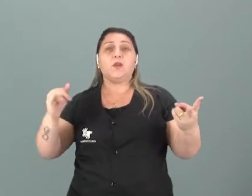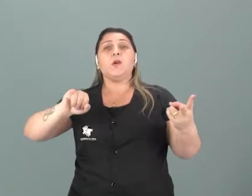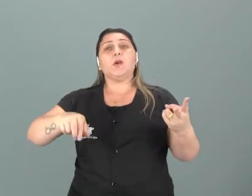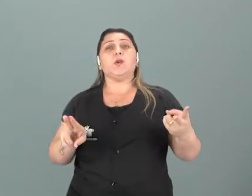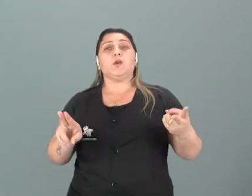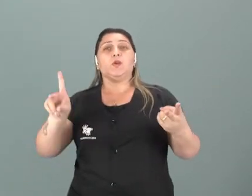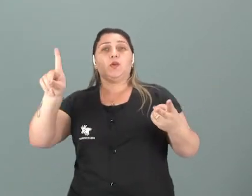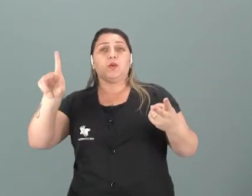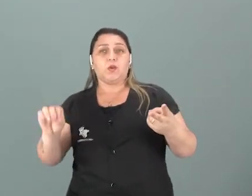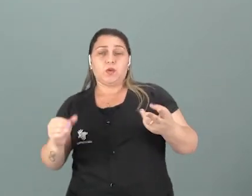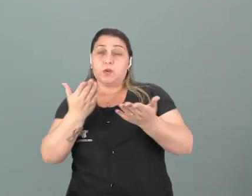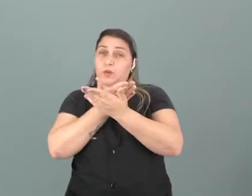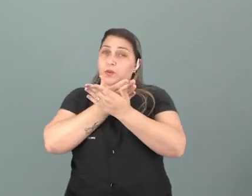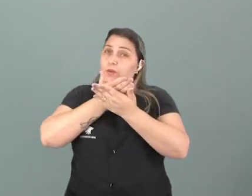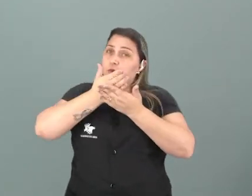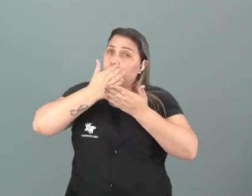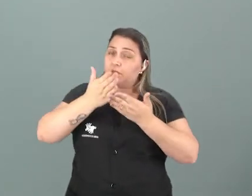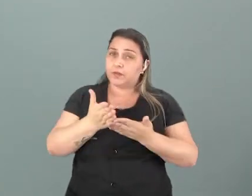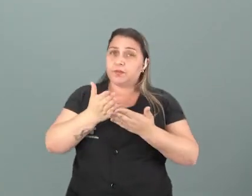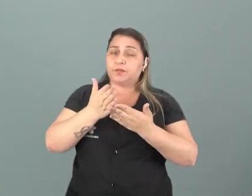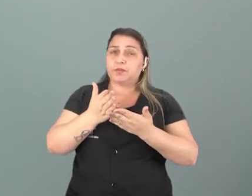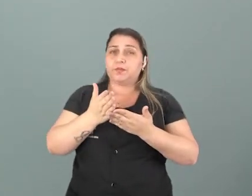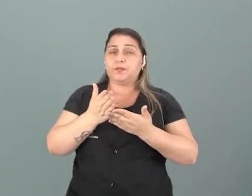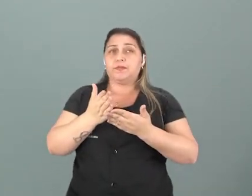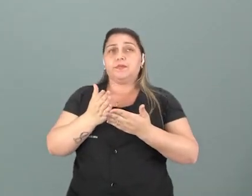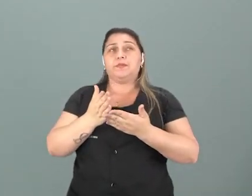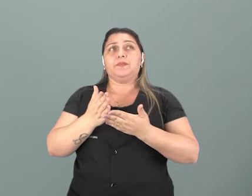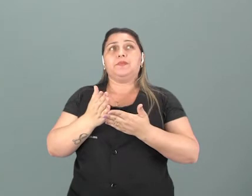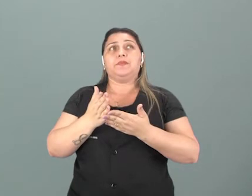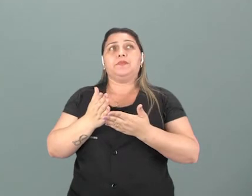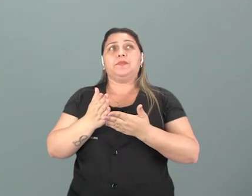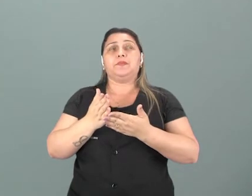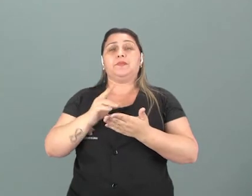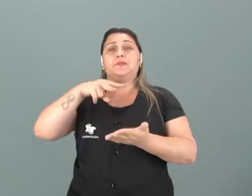judô ele é inicialmente